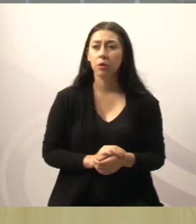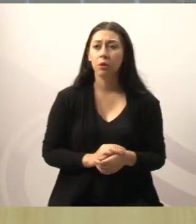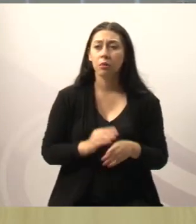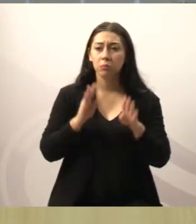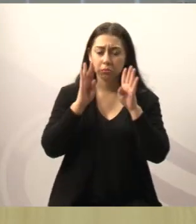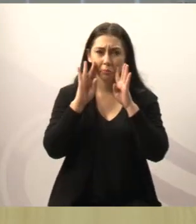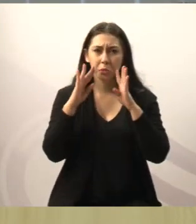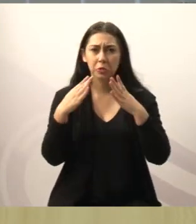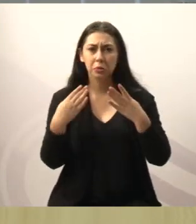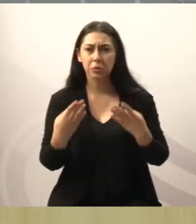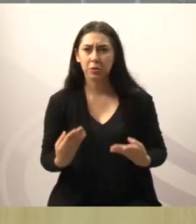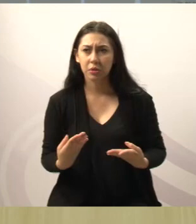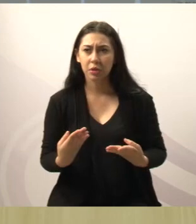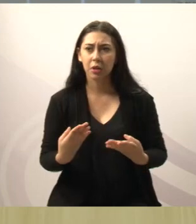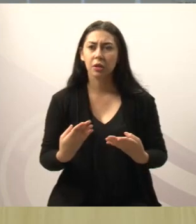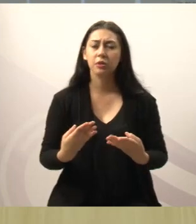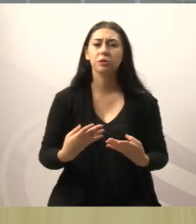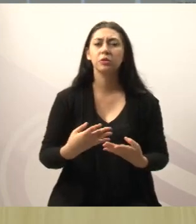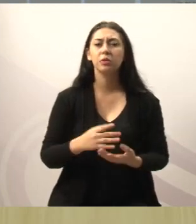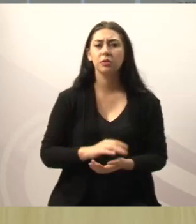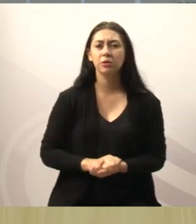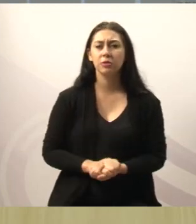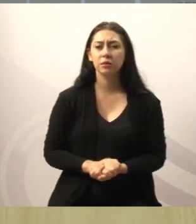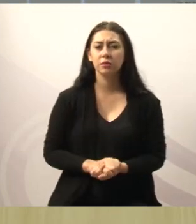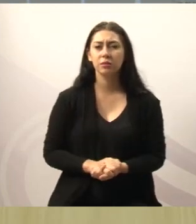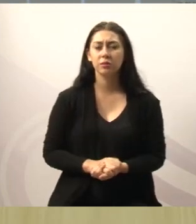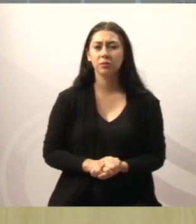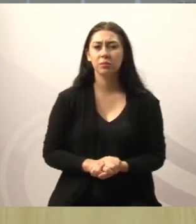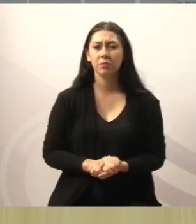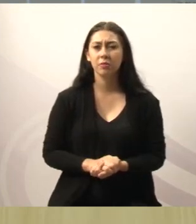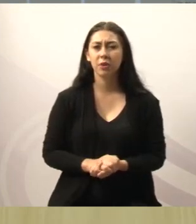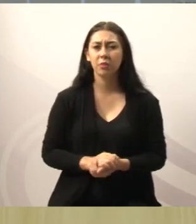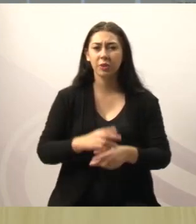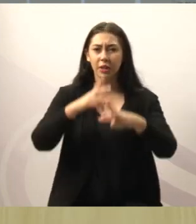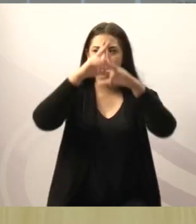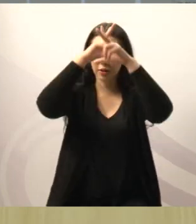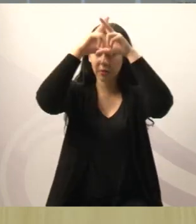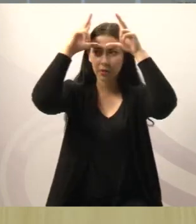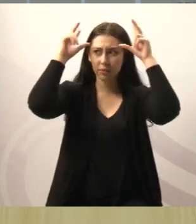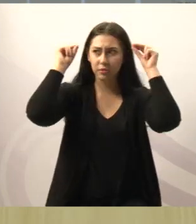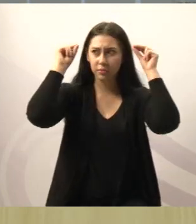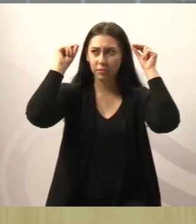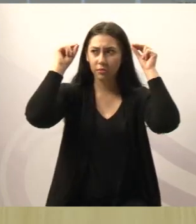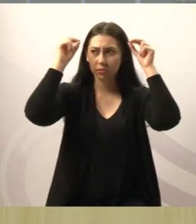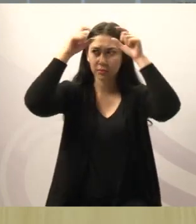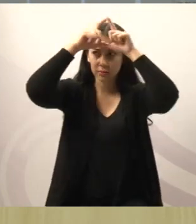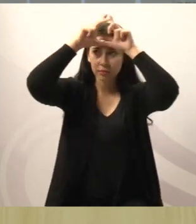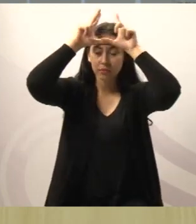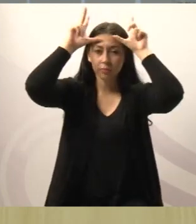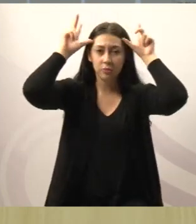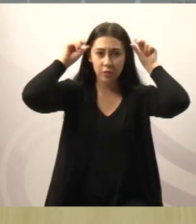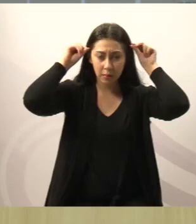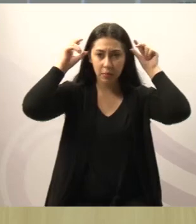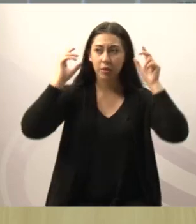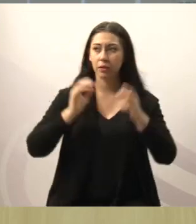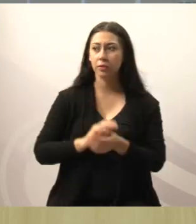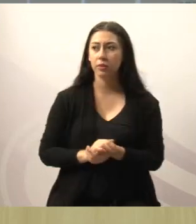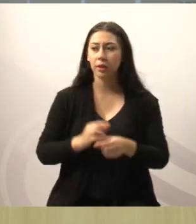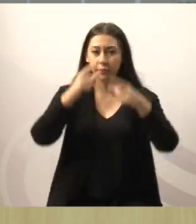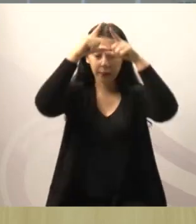do Dia Internacional da Enfermagem e do Enfermeiro, celebrado anualmente em 12 de